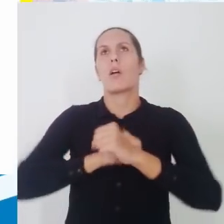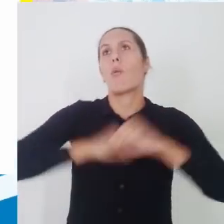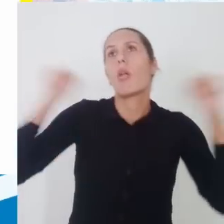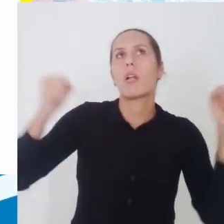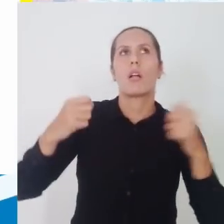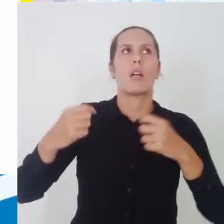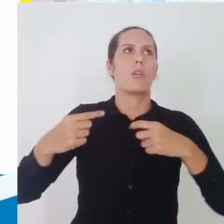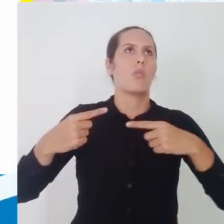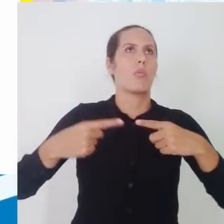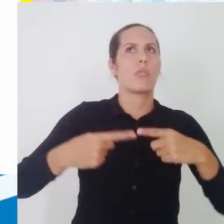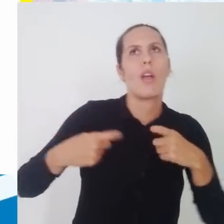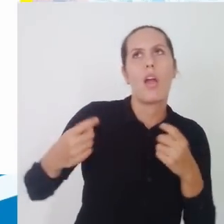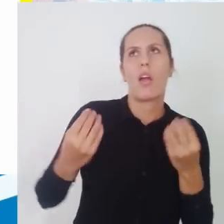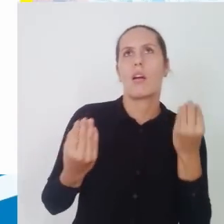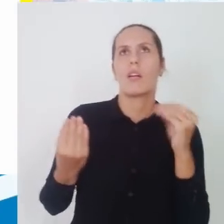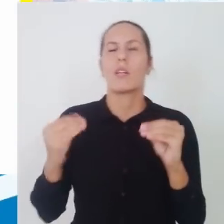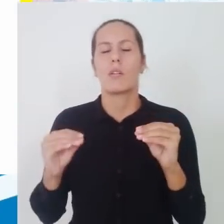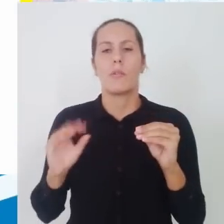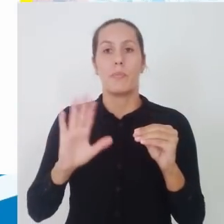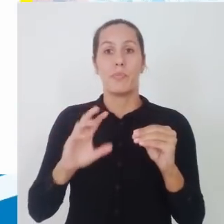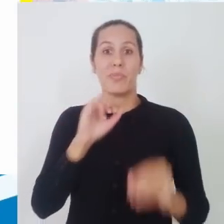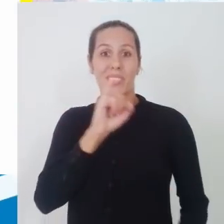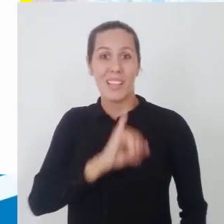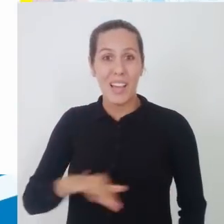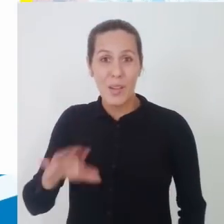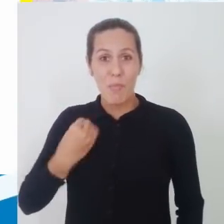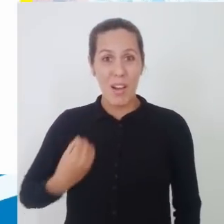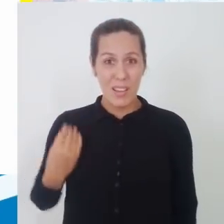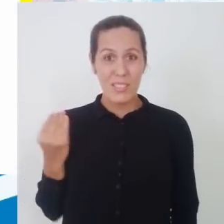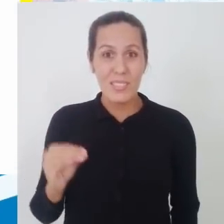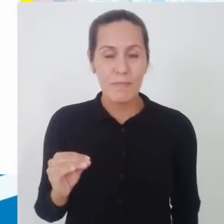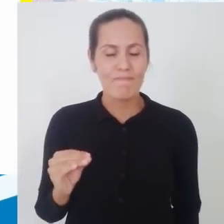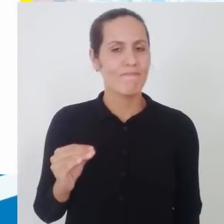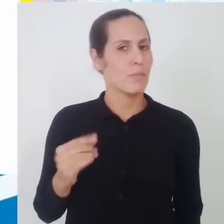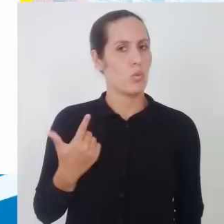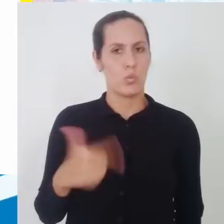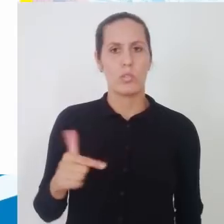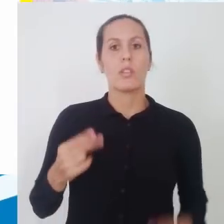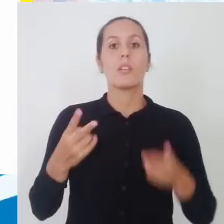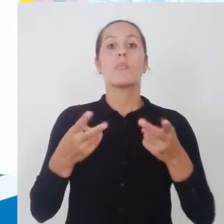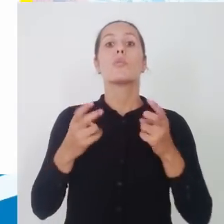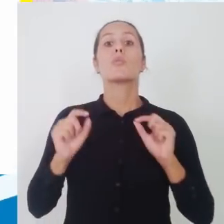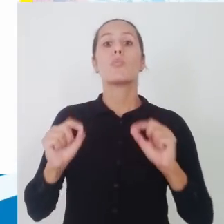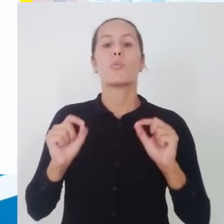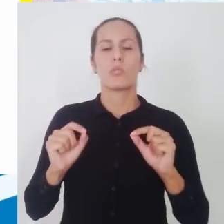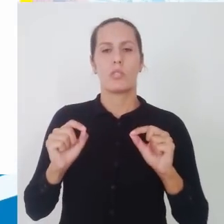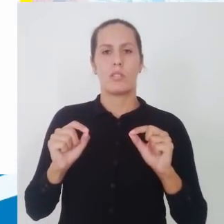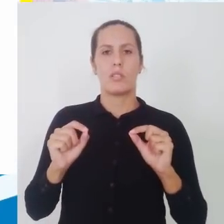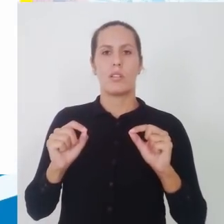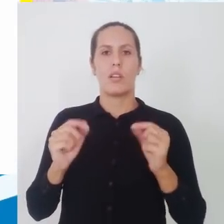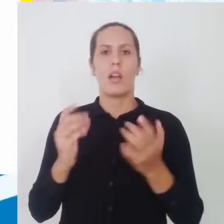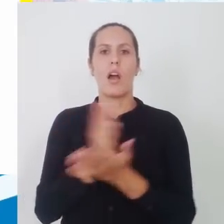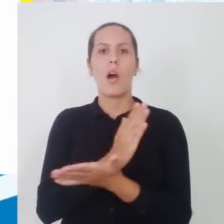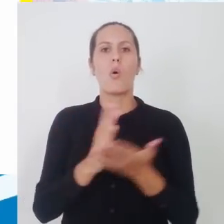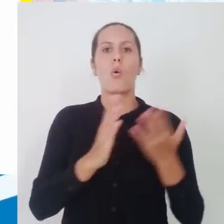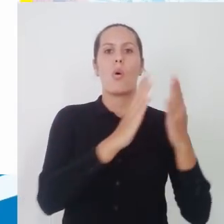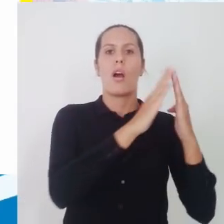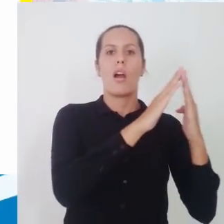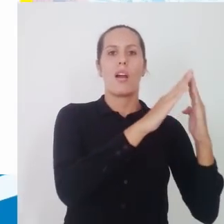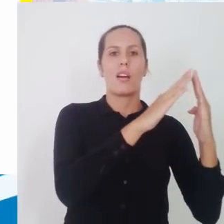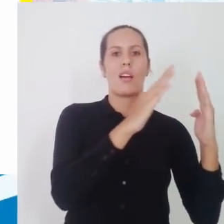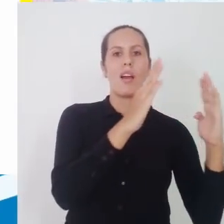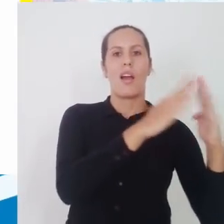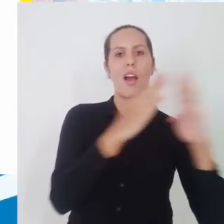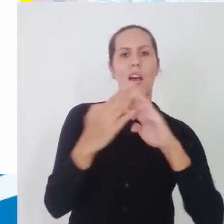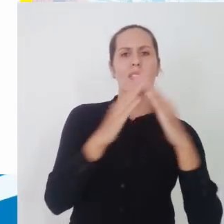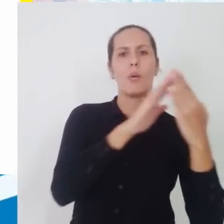Hugo Galeno ao unir as duas metades? Bom, se liga aí que eu trouxe para vocês a explicação do porquê essas questões mais complexas são